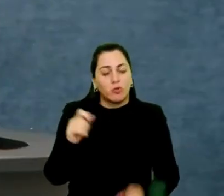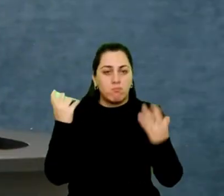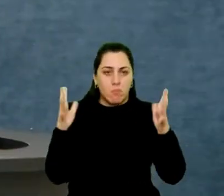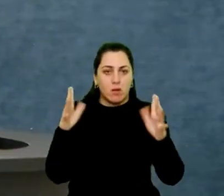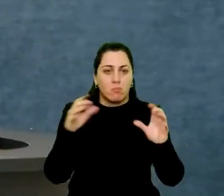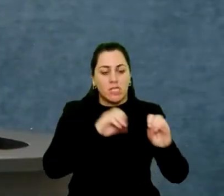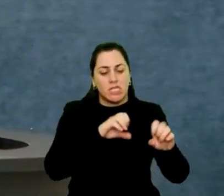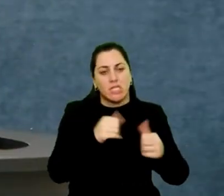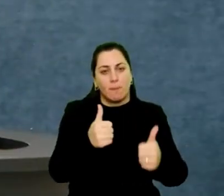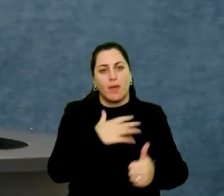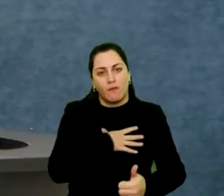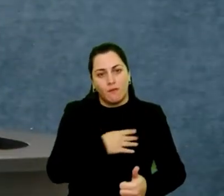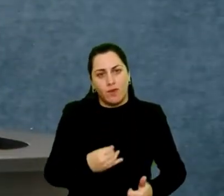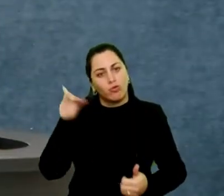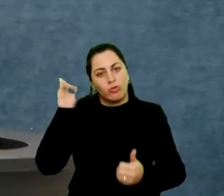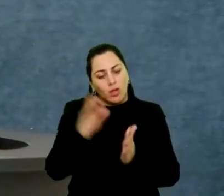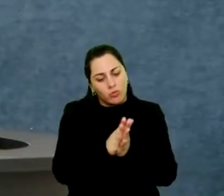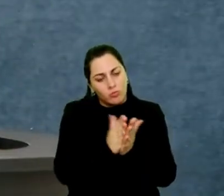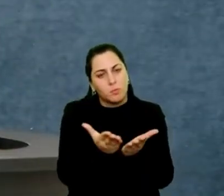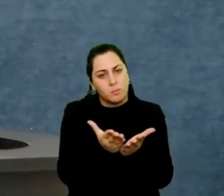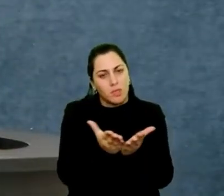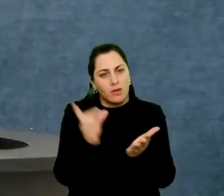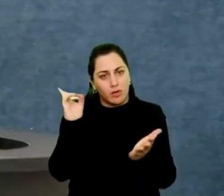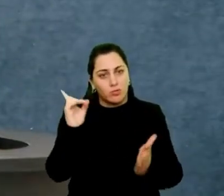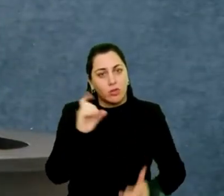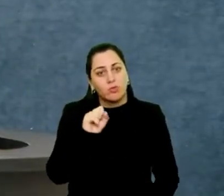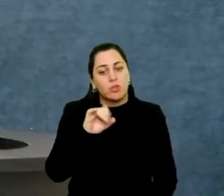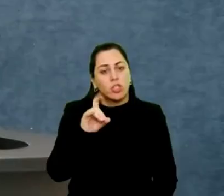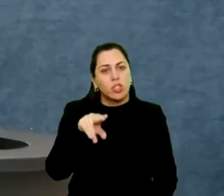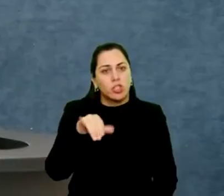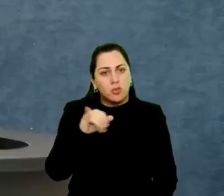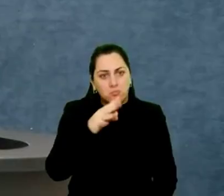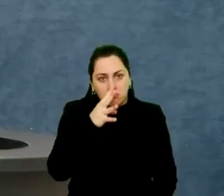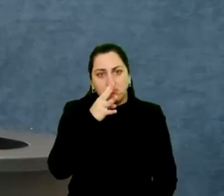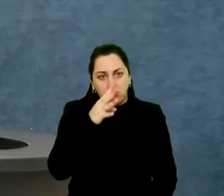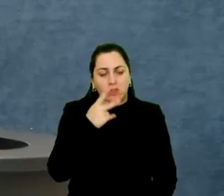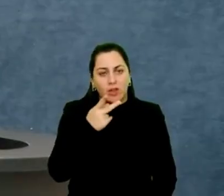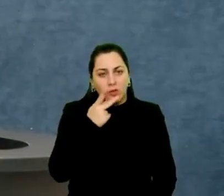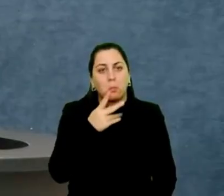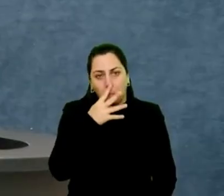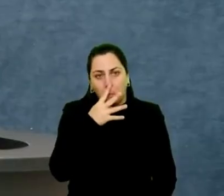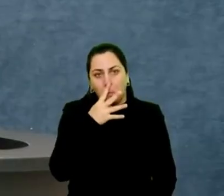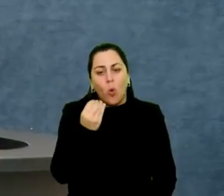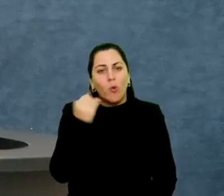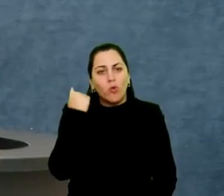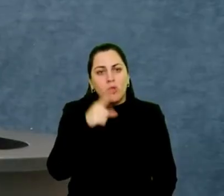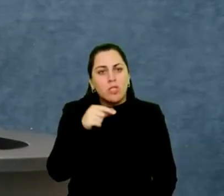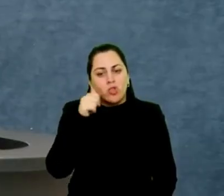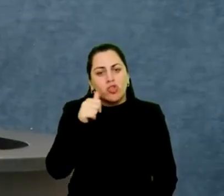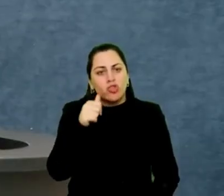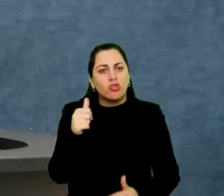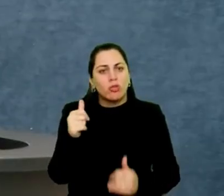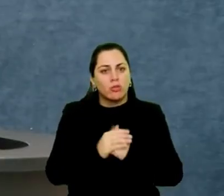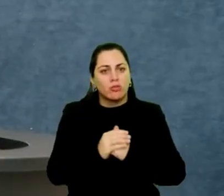por educar os seus filhos na palavra de Deus, meu irmão. O vereador Sidney ficou impressionado. A primeira coisa que ele falou para mim: Santão, onde você arranjou uma menina